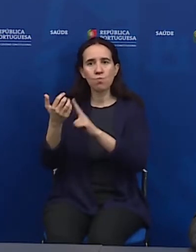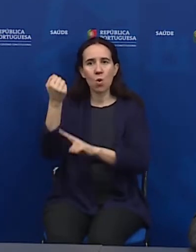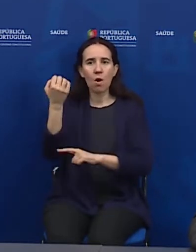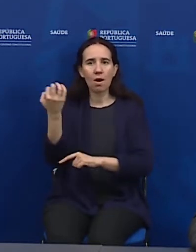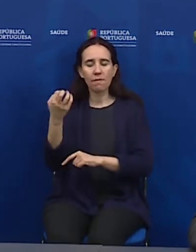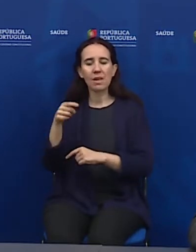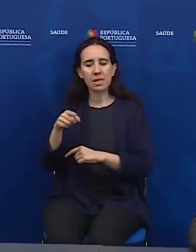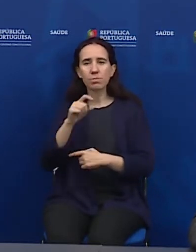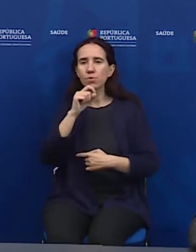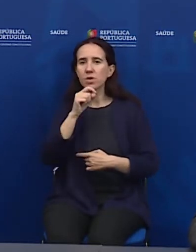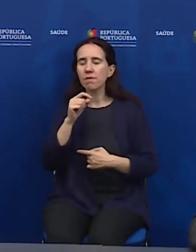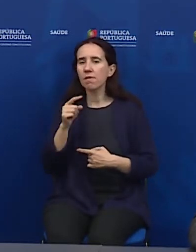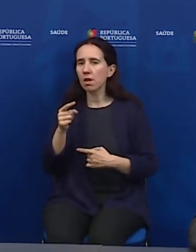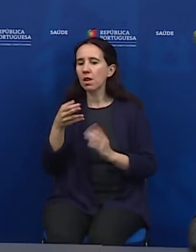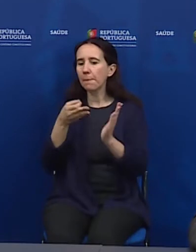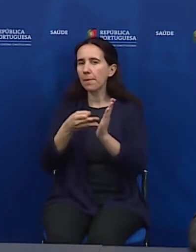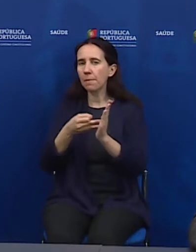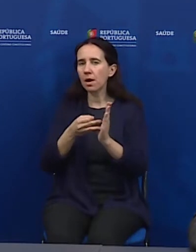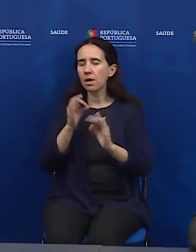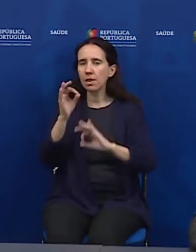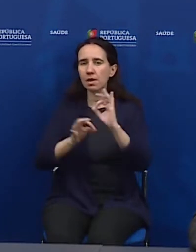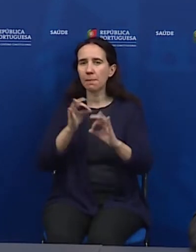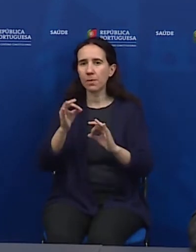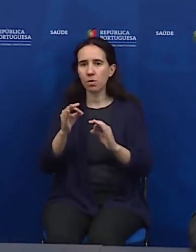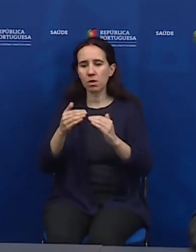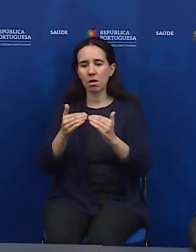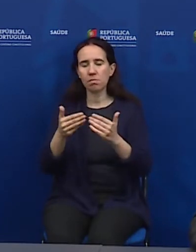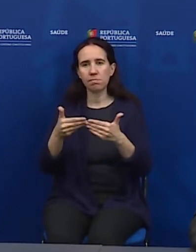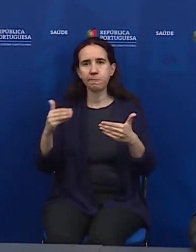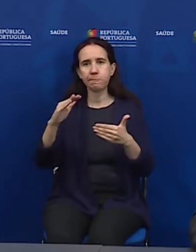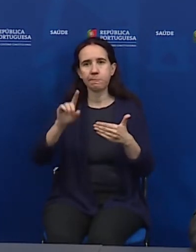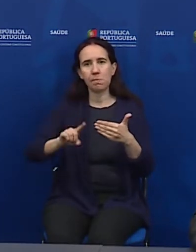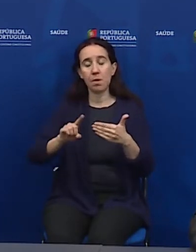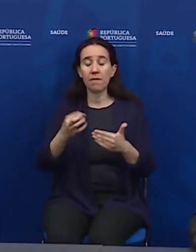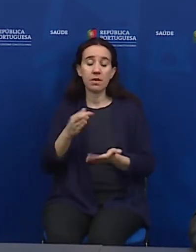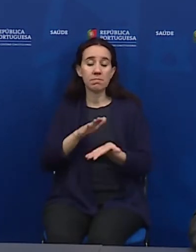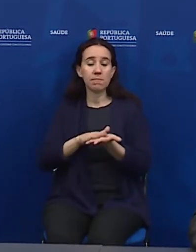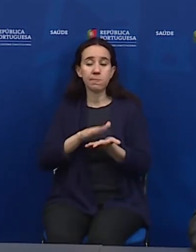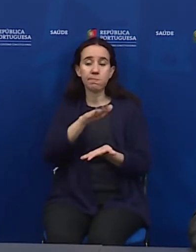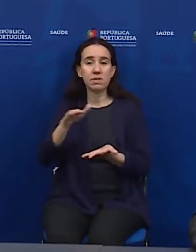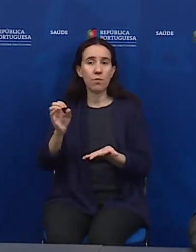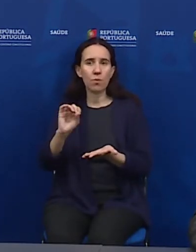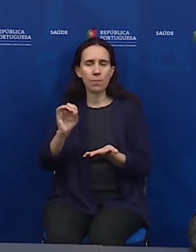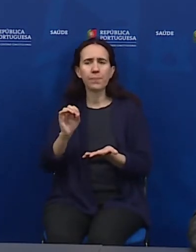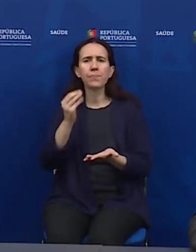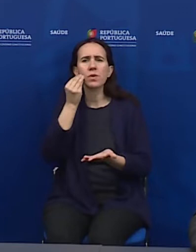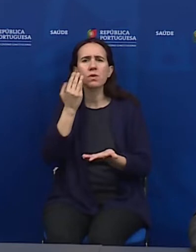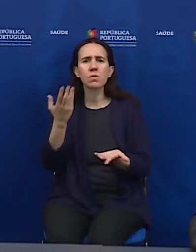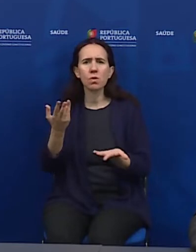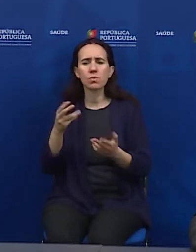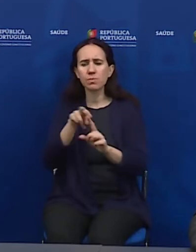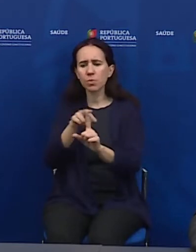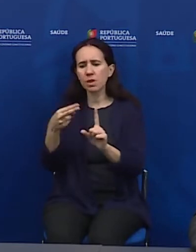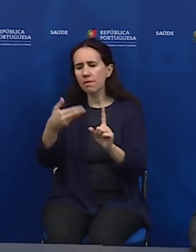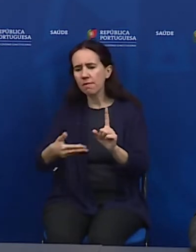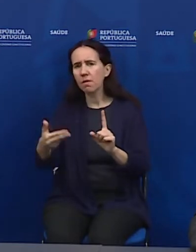ser usada como uma terapêutica de primeira linha, ainda que não exista evidência científica. No fundo, quais é que são as